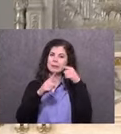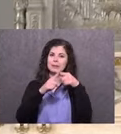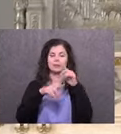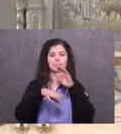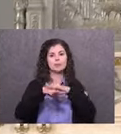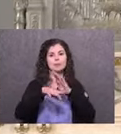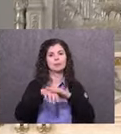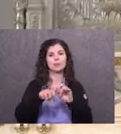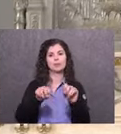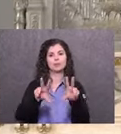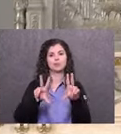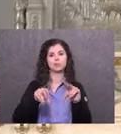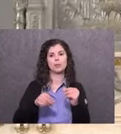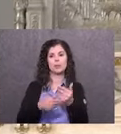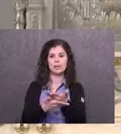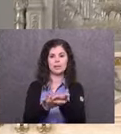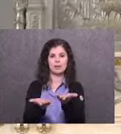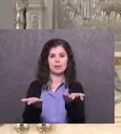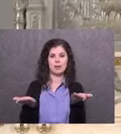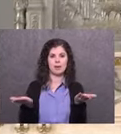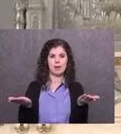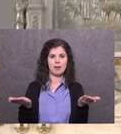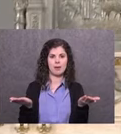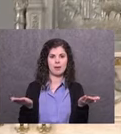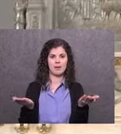dos pecados.